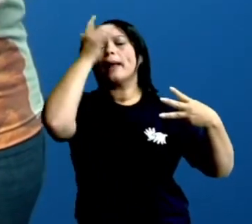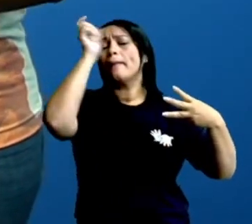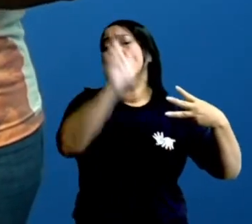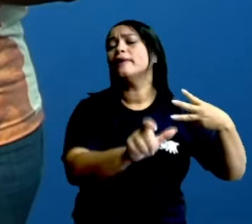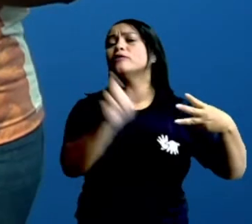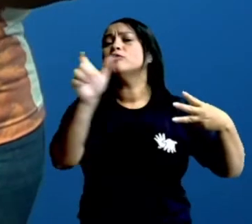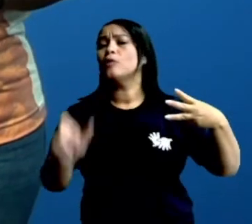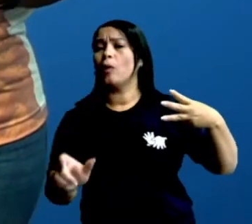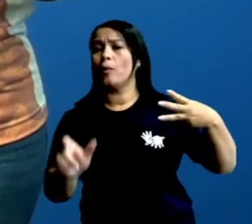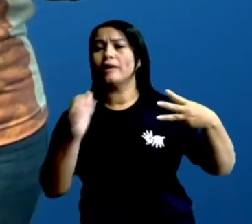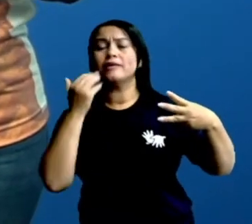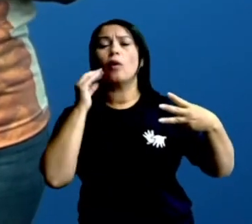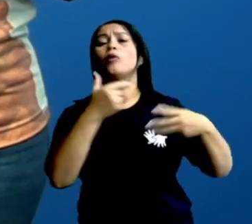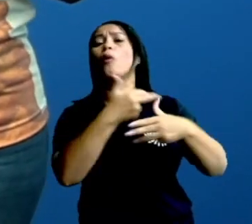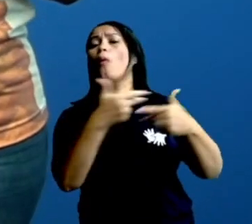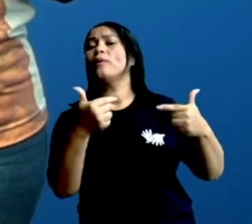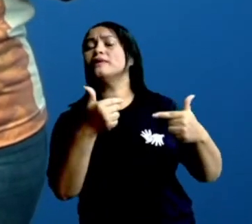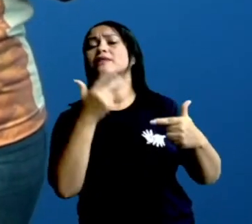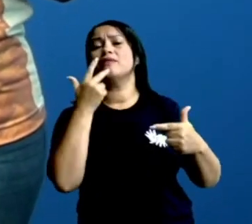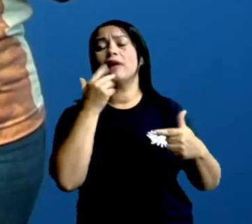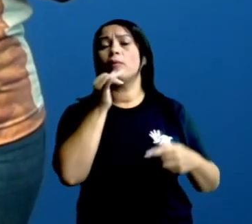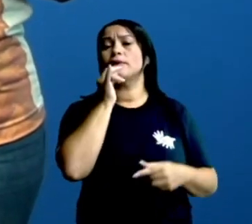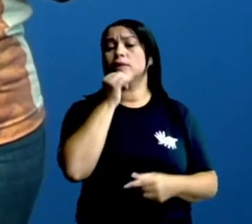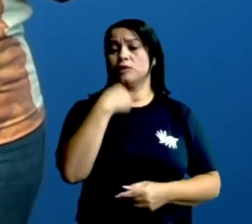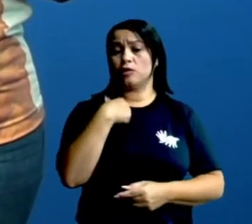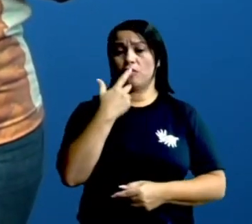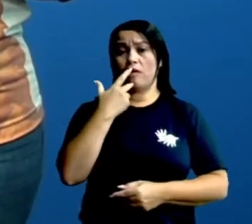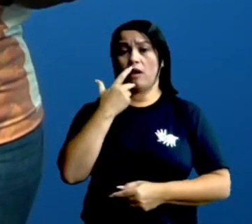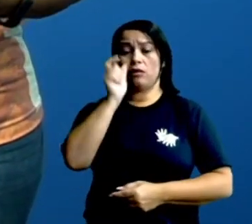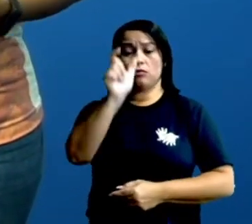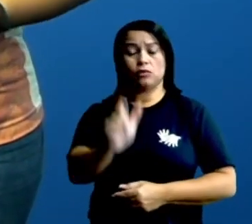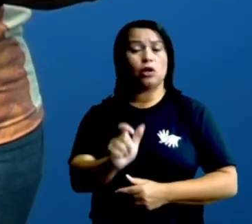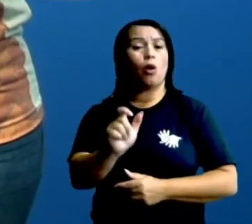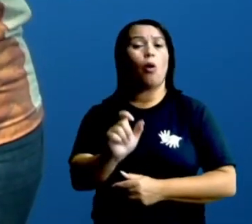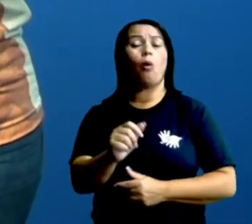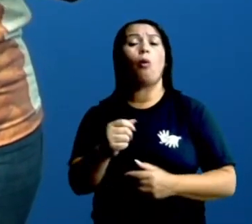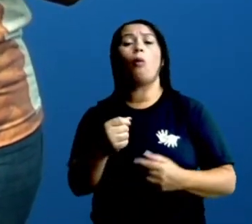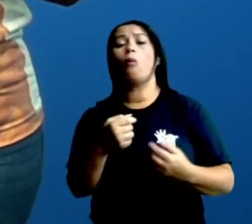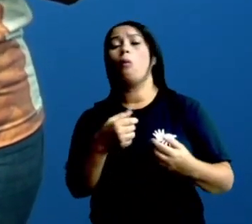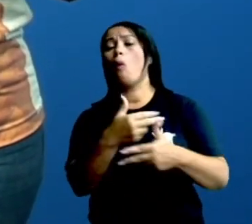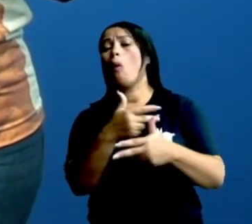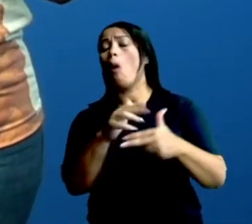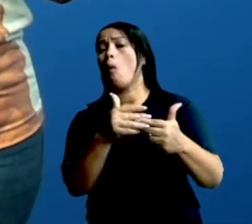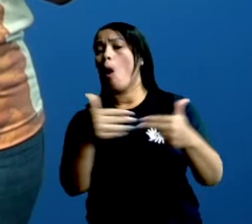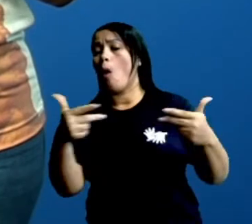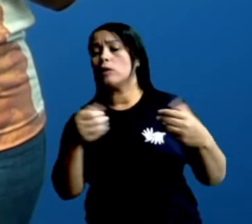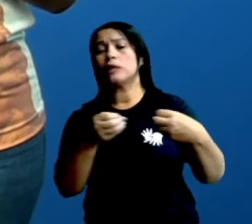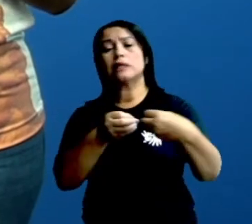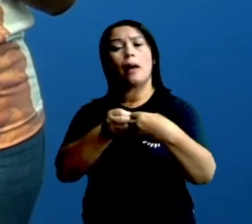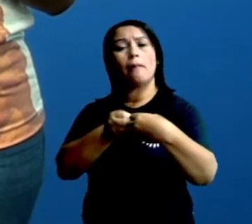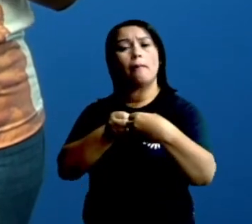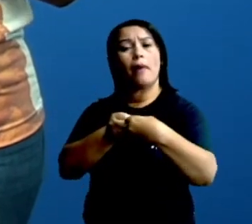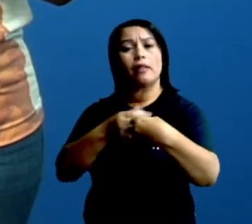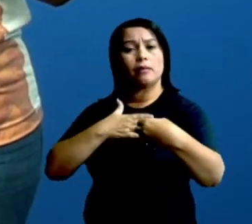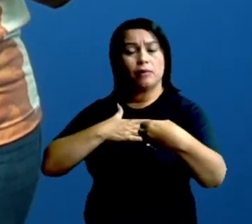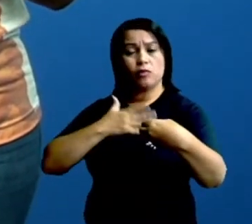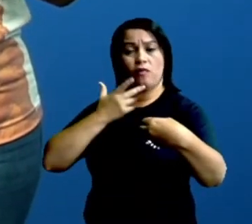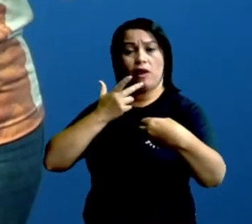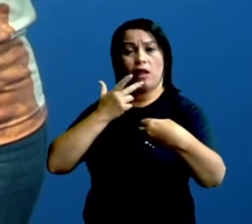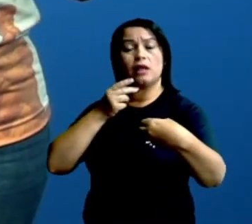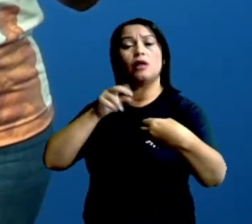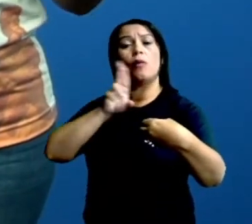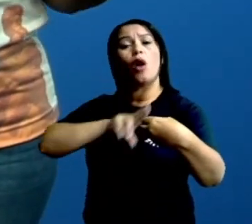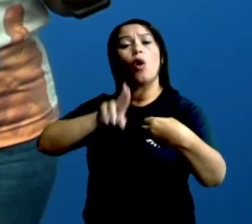se fala. Então, se o objeto que eu estou falando está perto de mim, que estou falando,